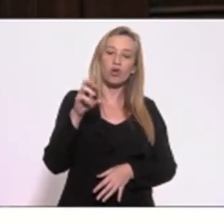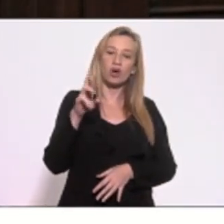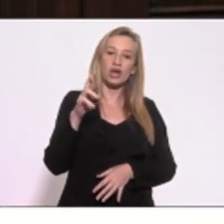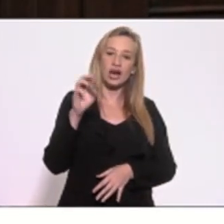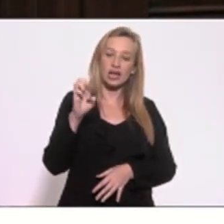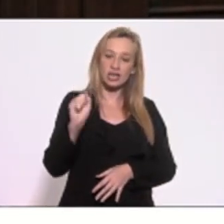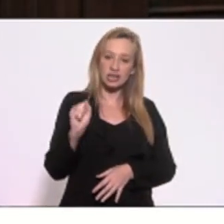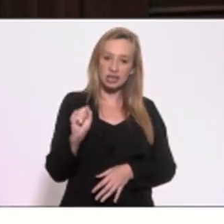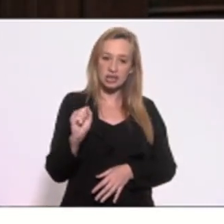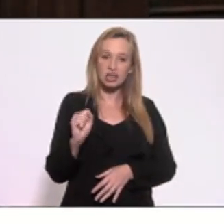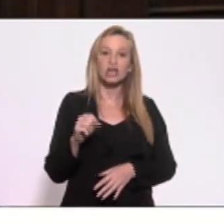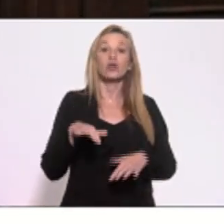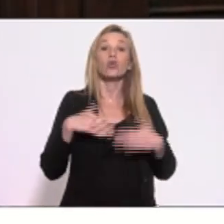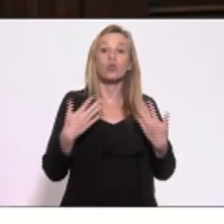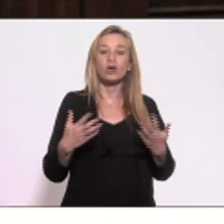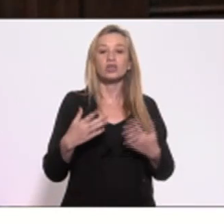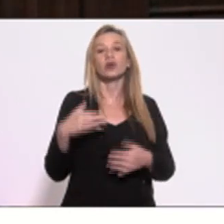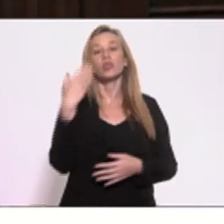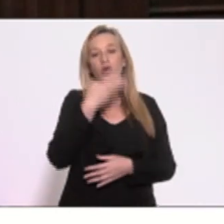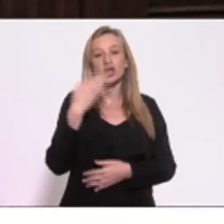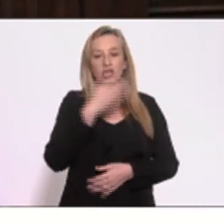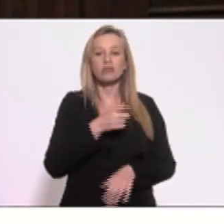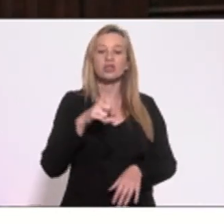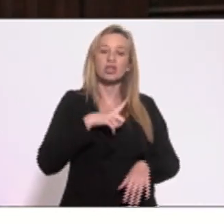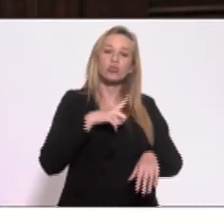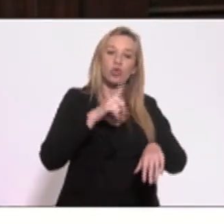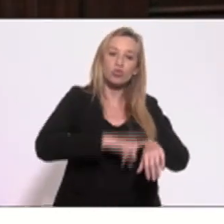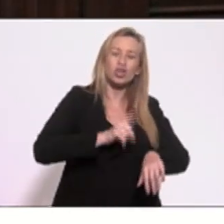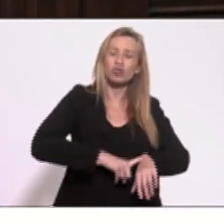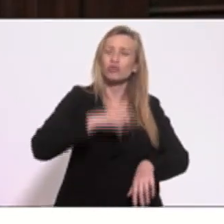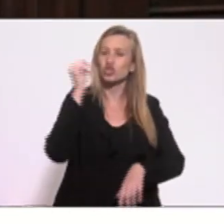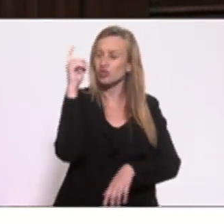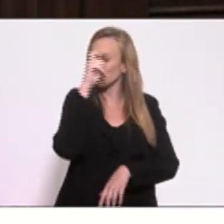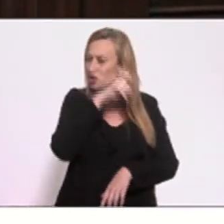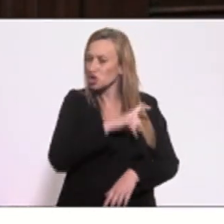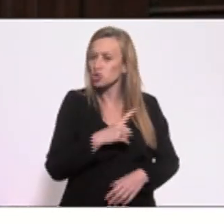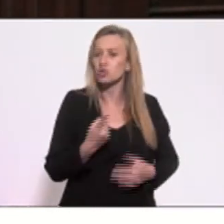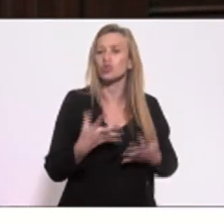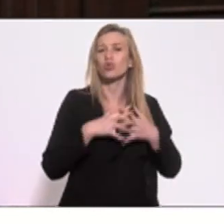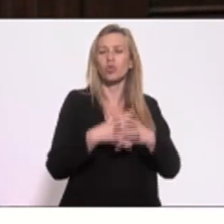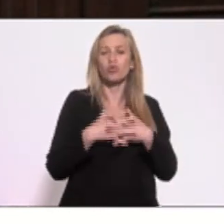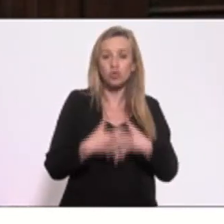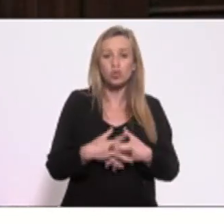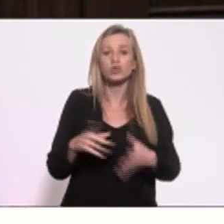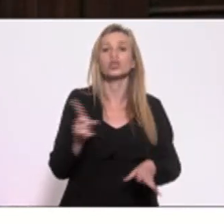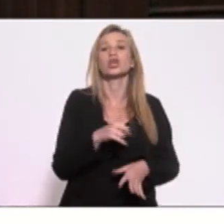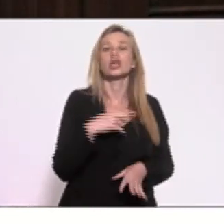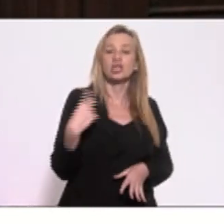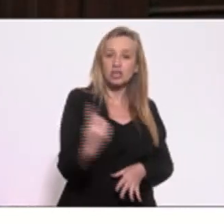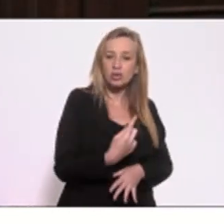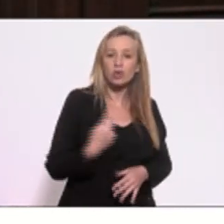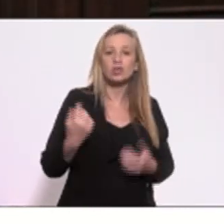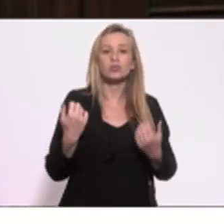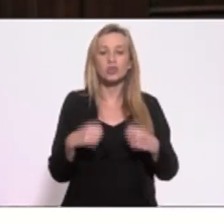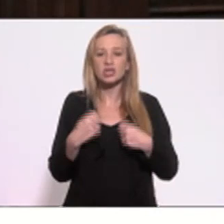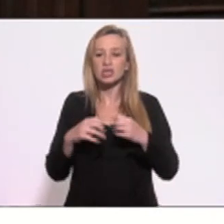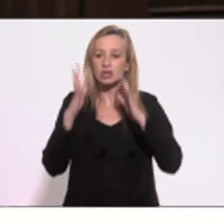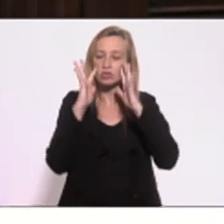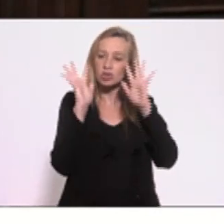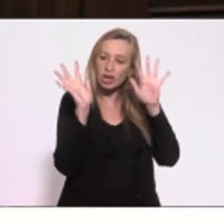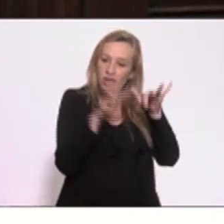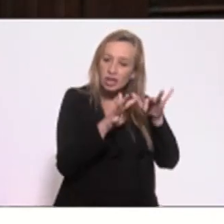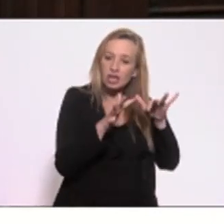que a Bolívia se encontra num momento muito complexo e que a gente deve estar